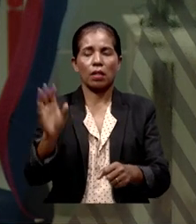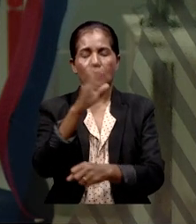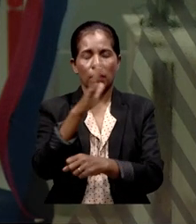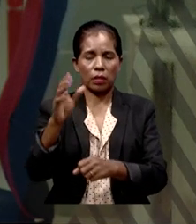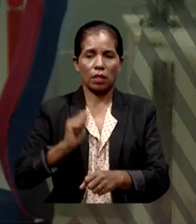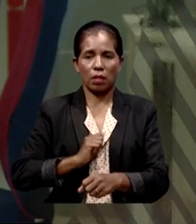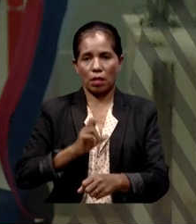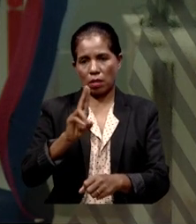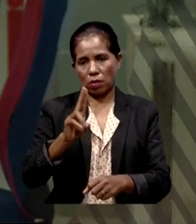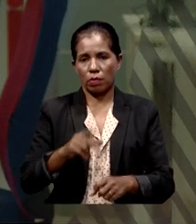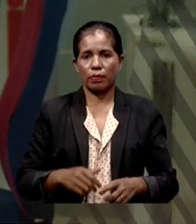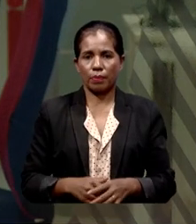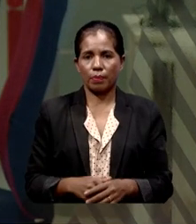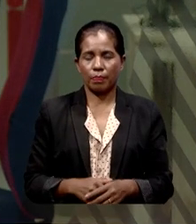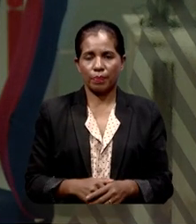Leo.